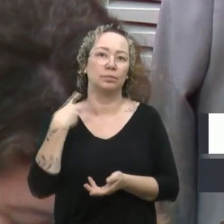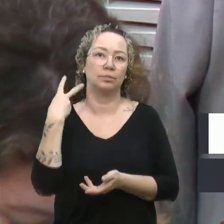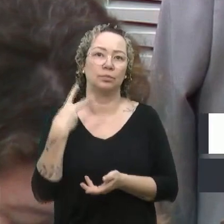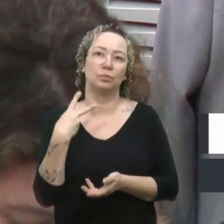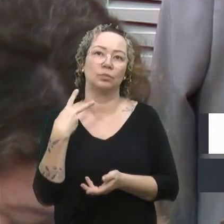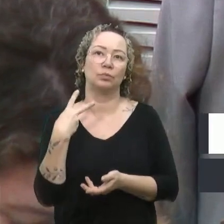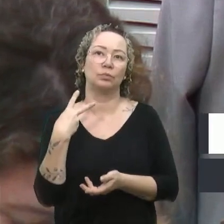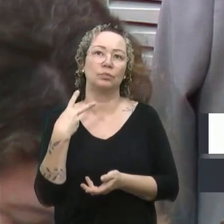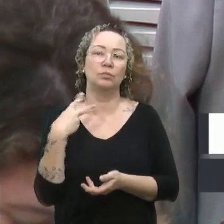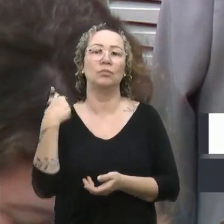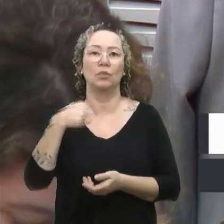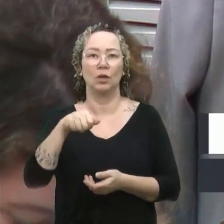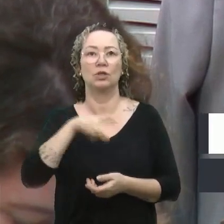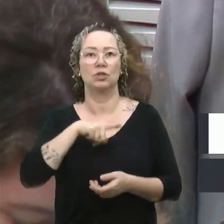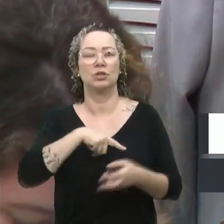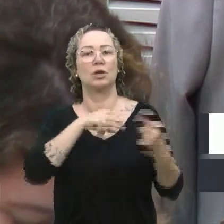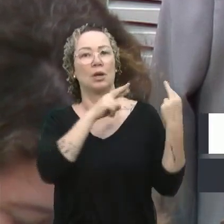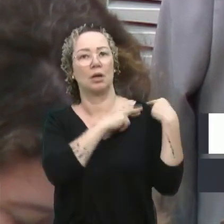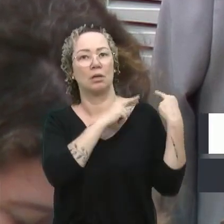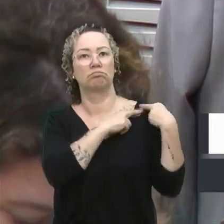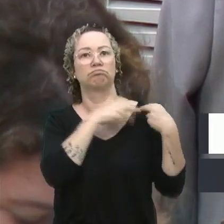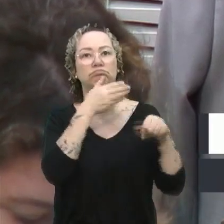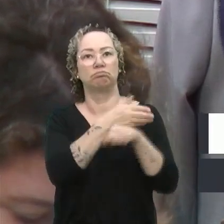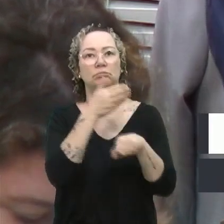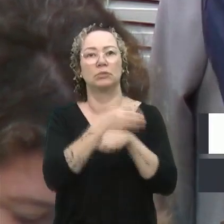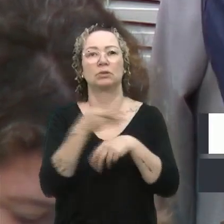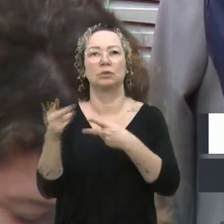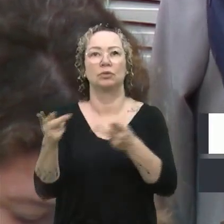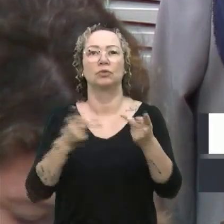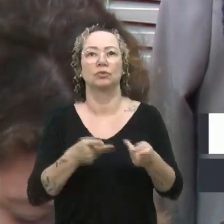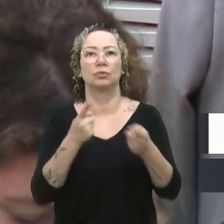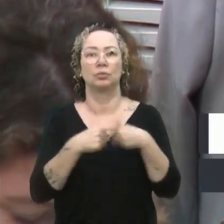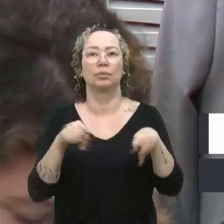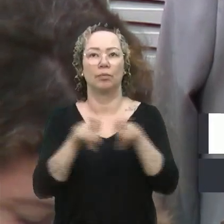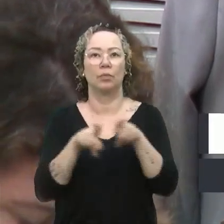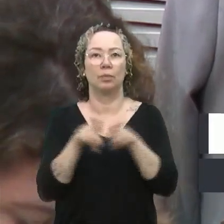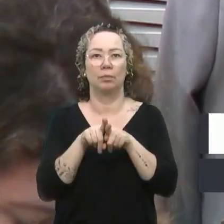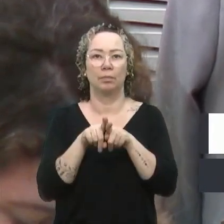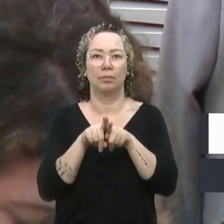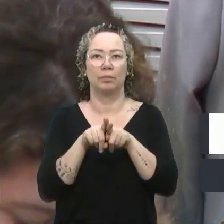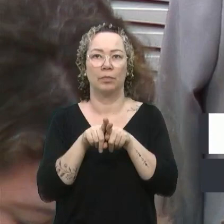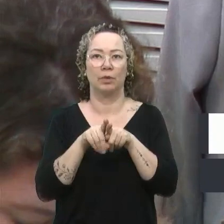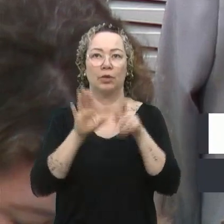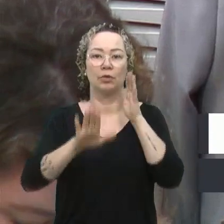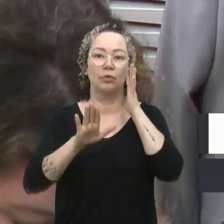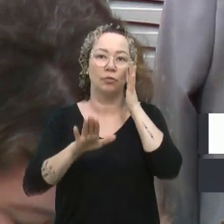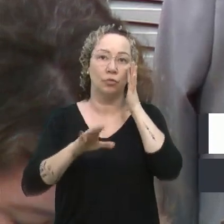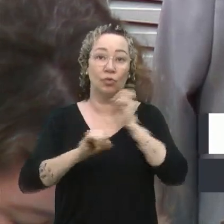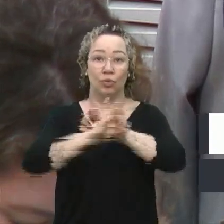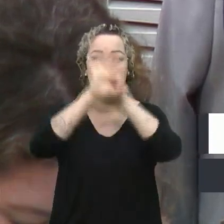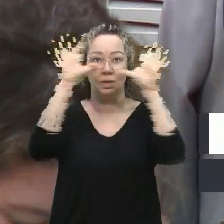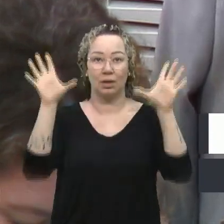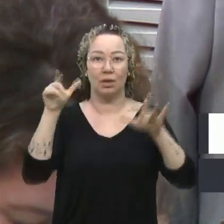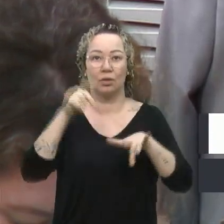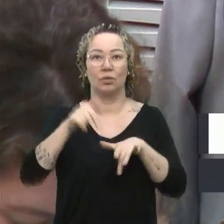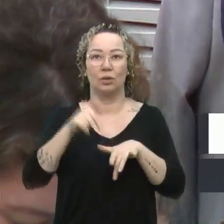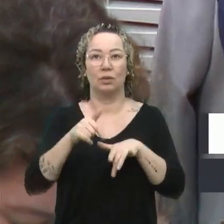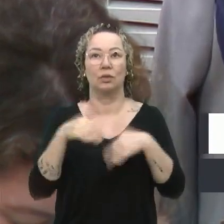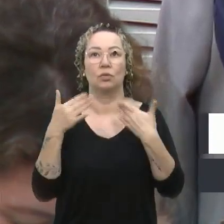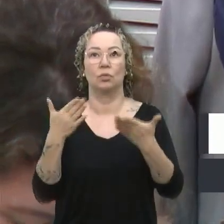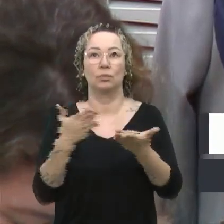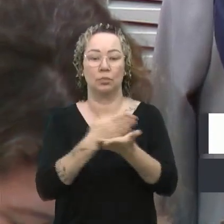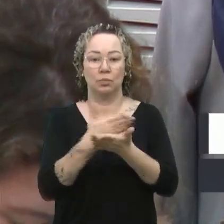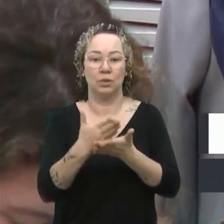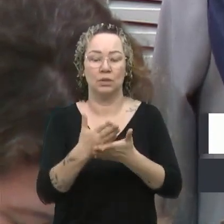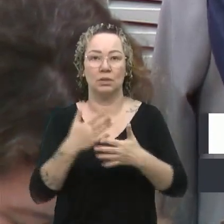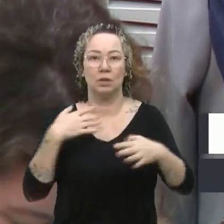a responsabilidade de fazer parte desse convite. Porque, inclusive, deixo bem frisado aqui, quando foi para iniciar o movimento